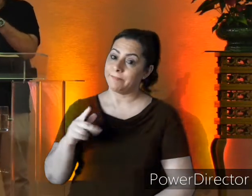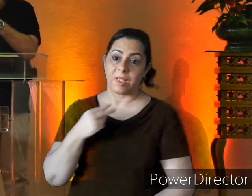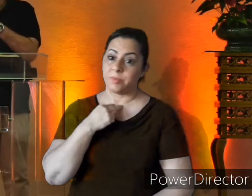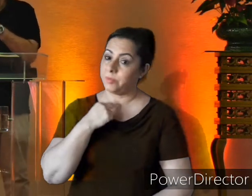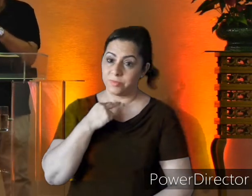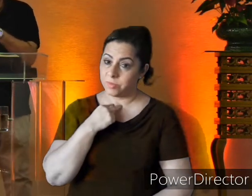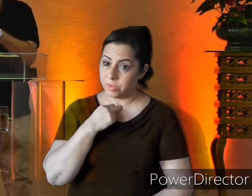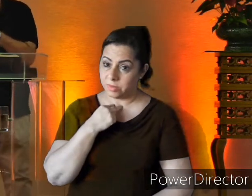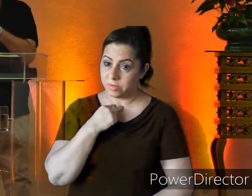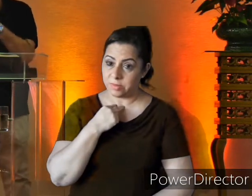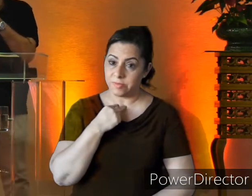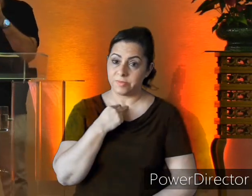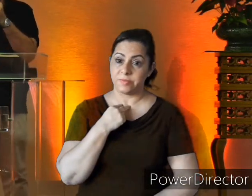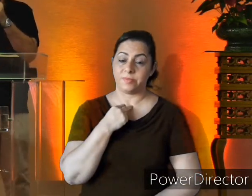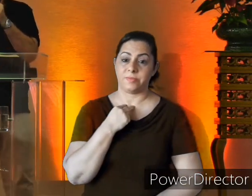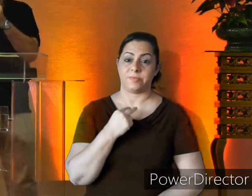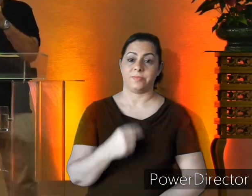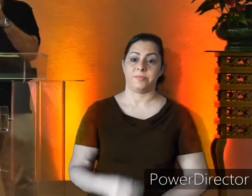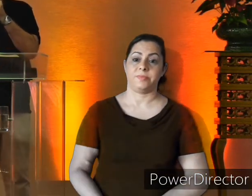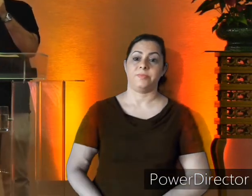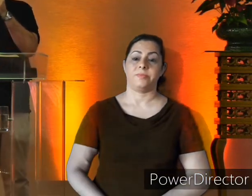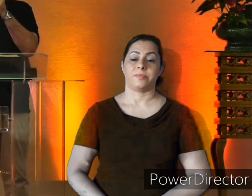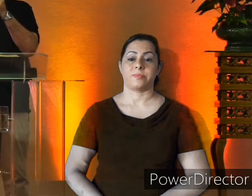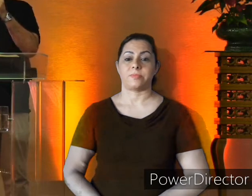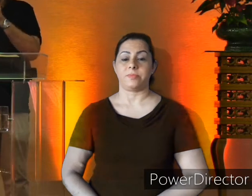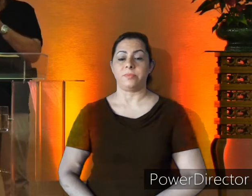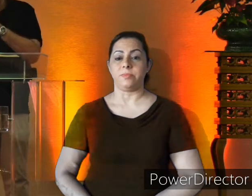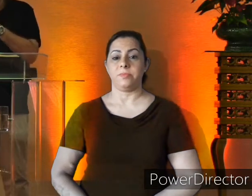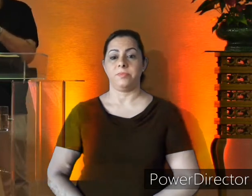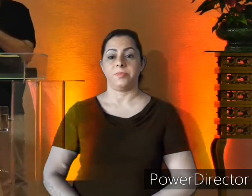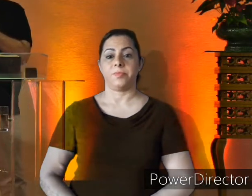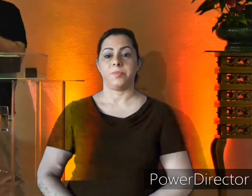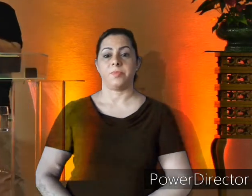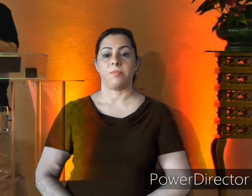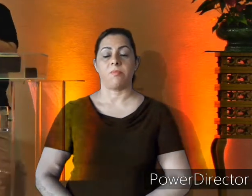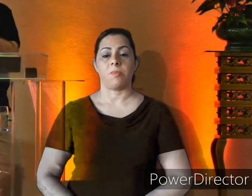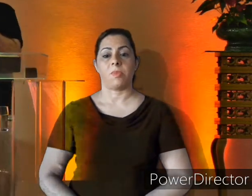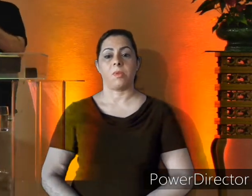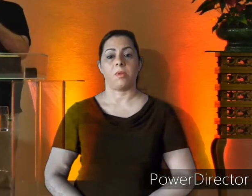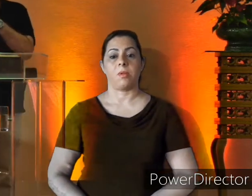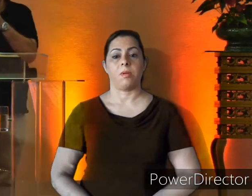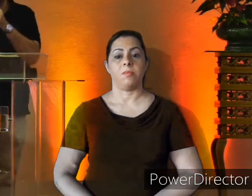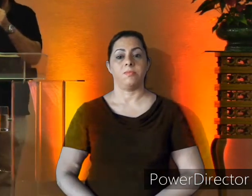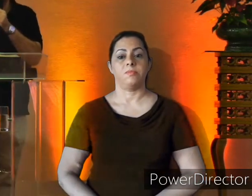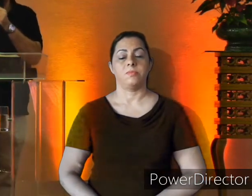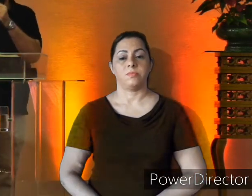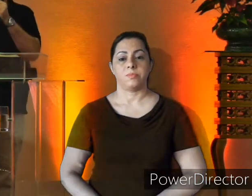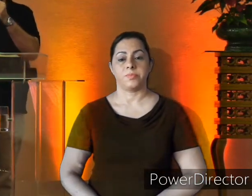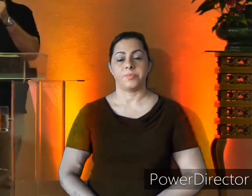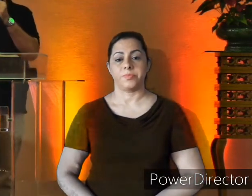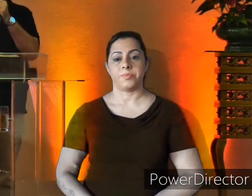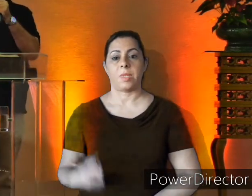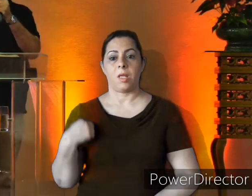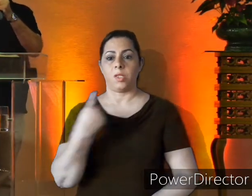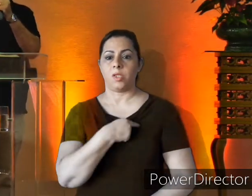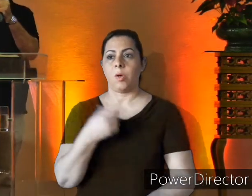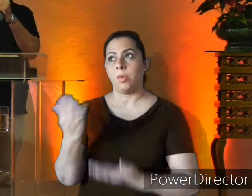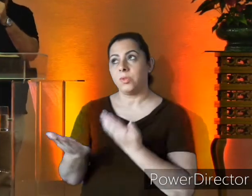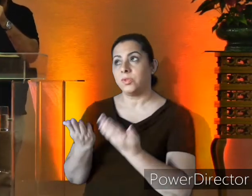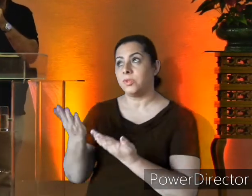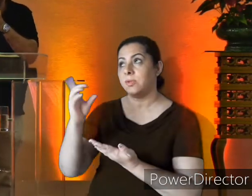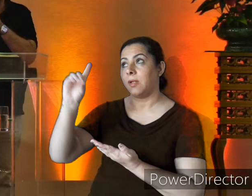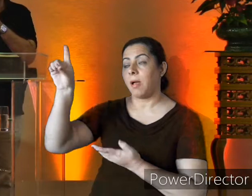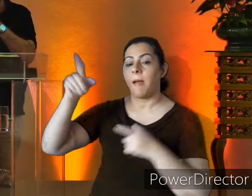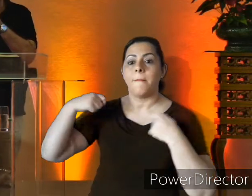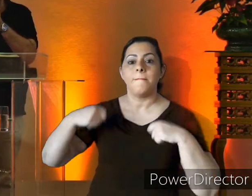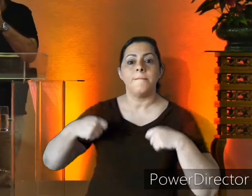evitá-la, não há como o homem deixá-la de lado. Aqueles que servem a Deus fazem parte do exército de